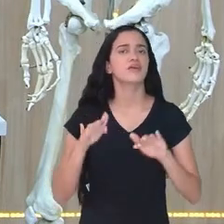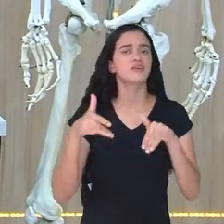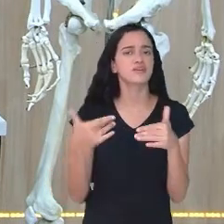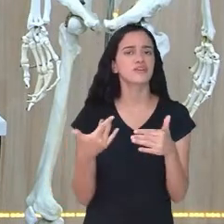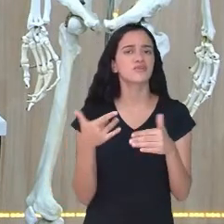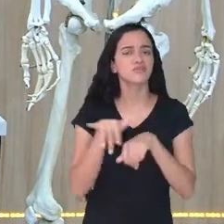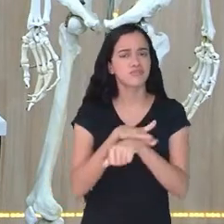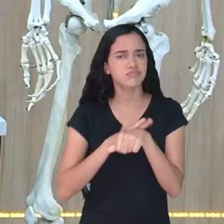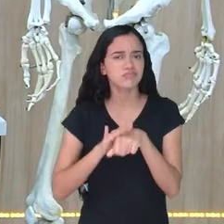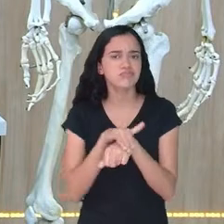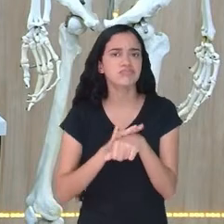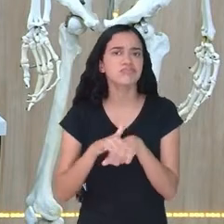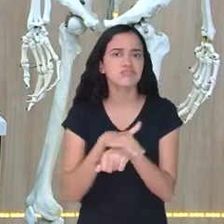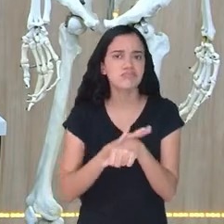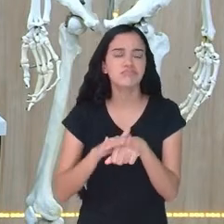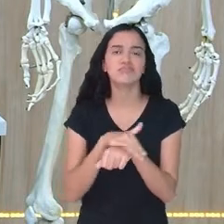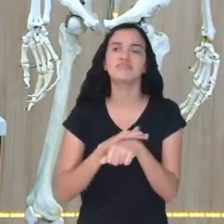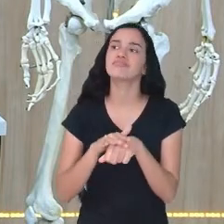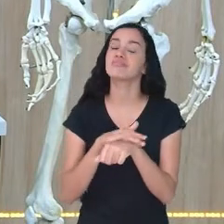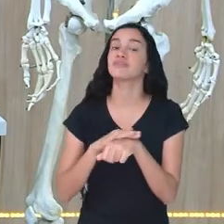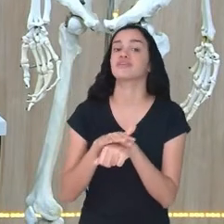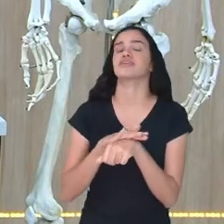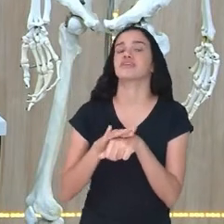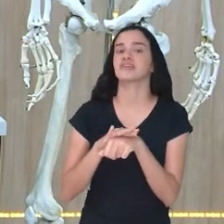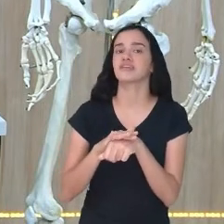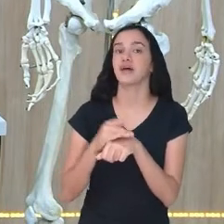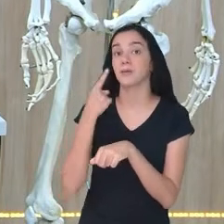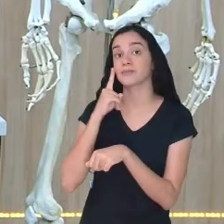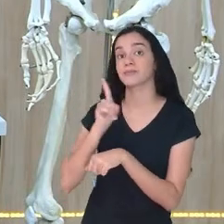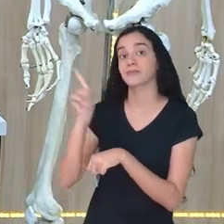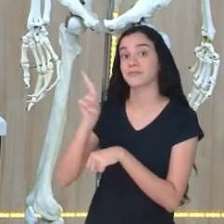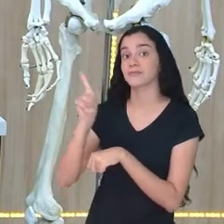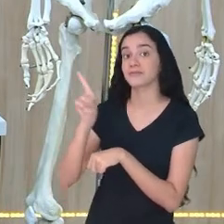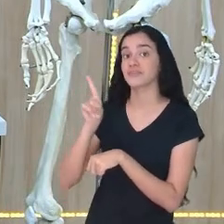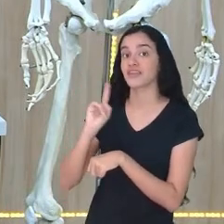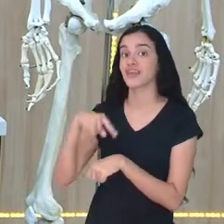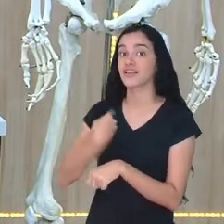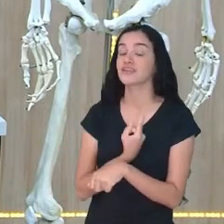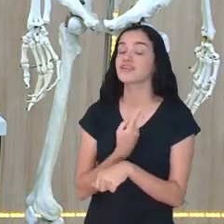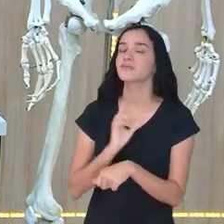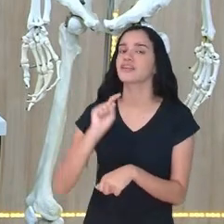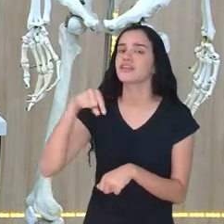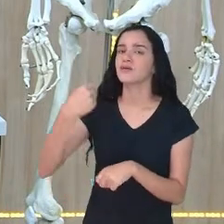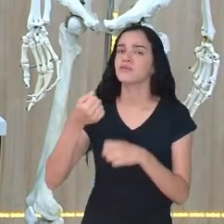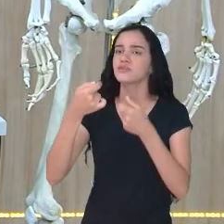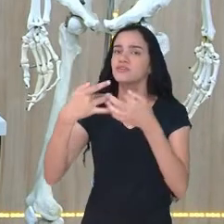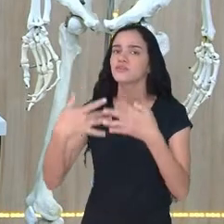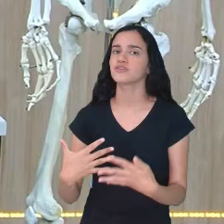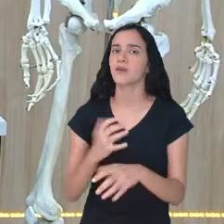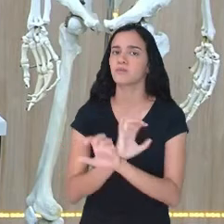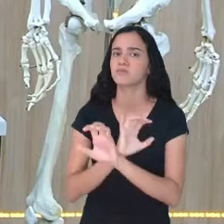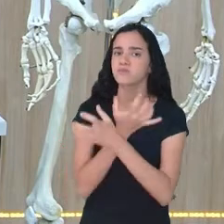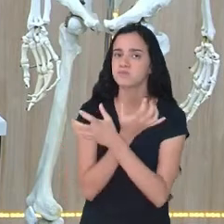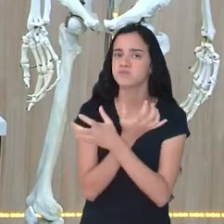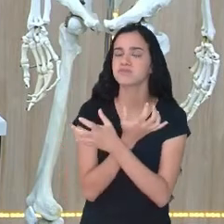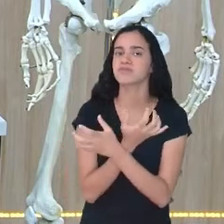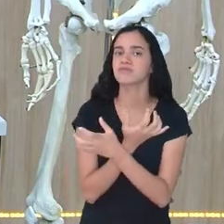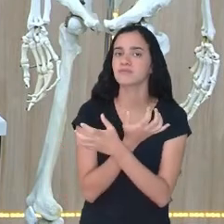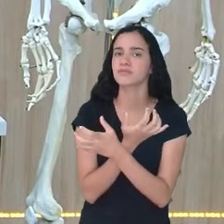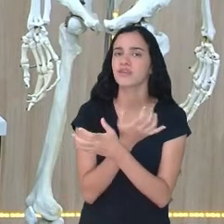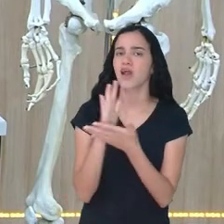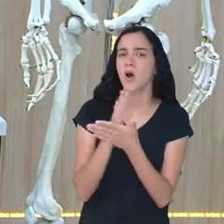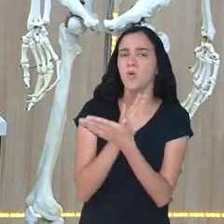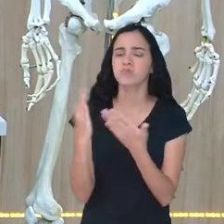ainda conversar a respeito dessas peças, né, que nós temos aqui. Daqui a pouco eu vou falar também do esqueleto, onde a gente vai fazer